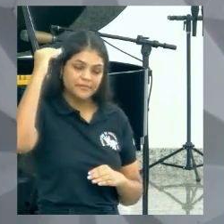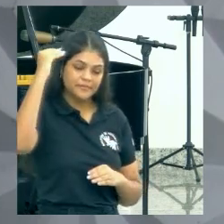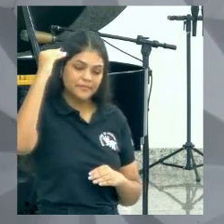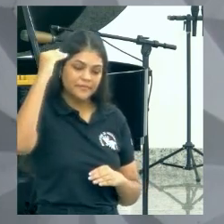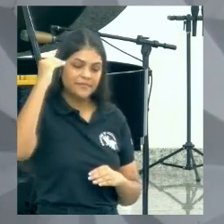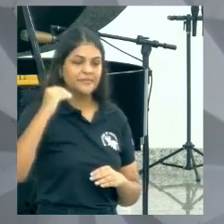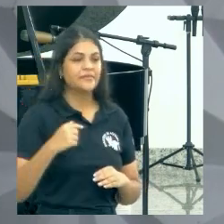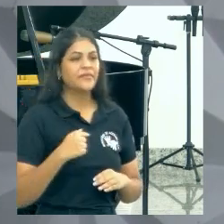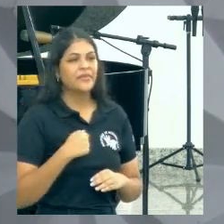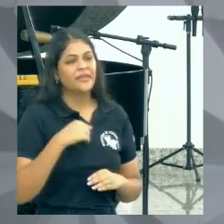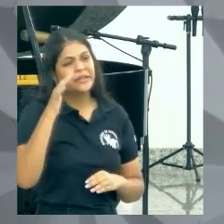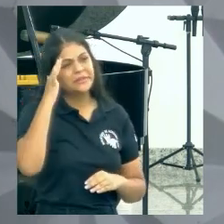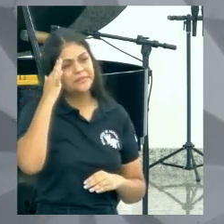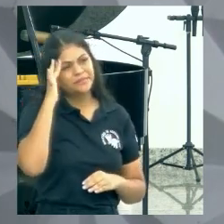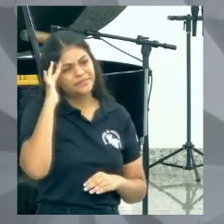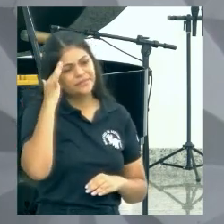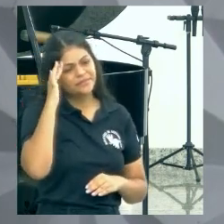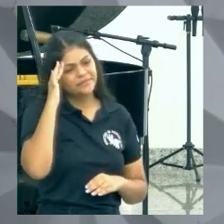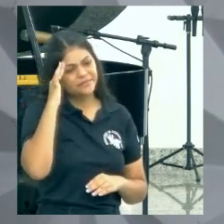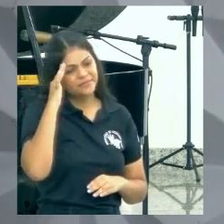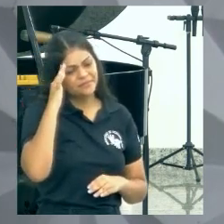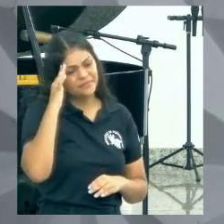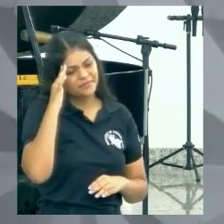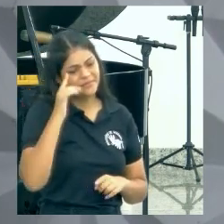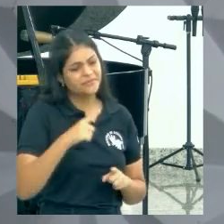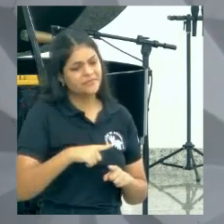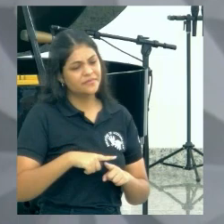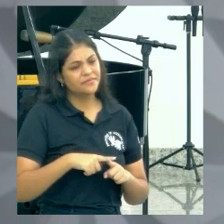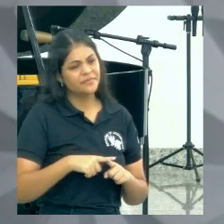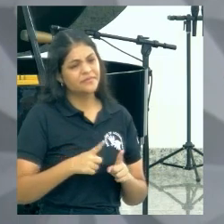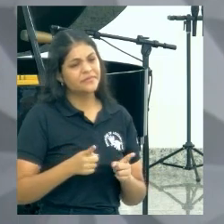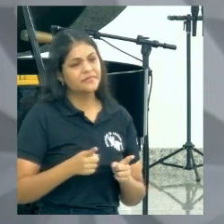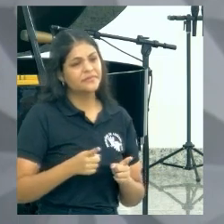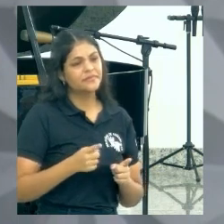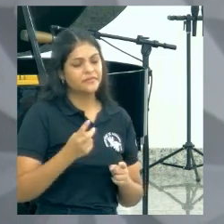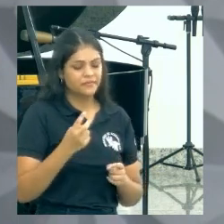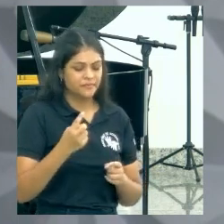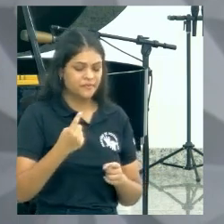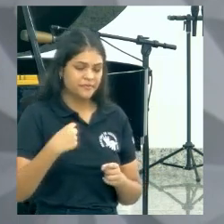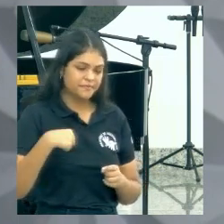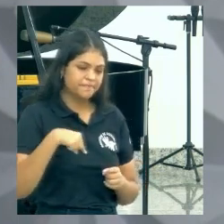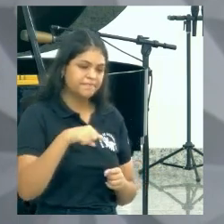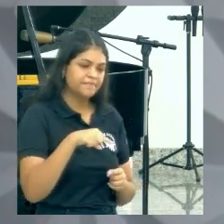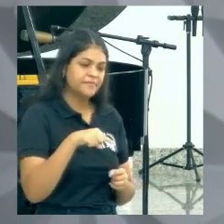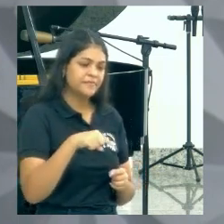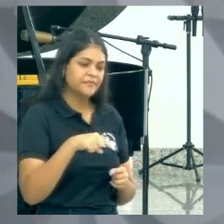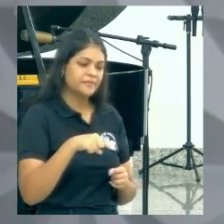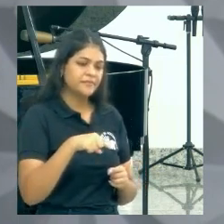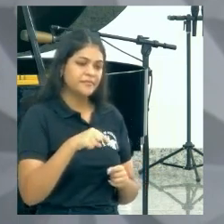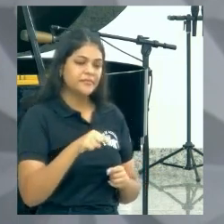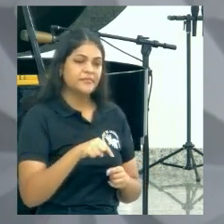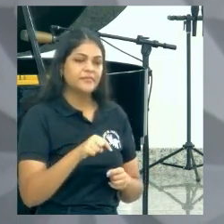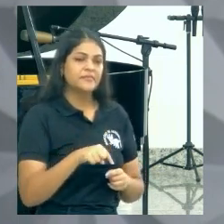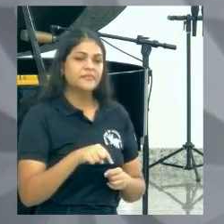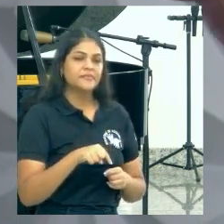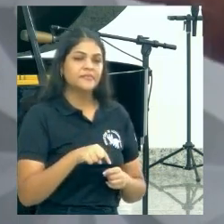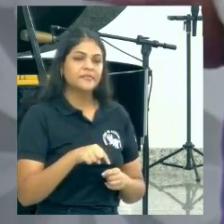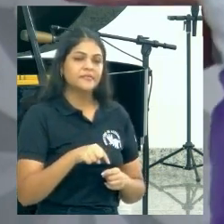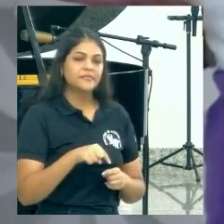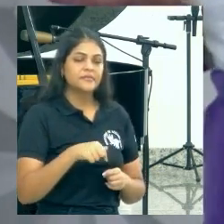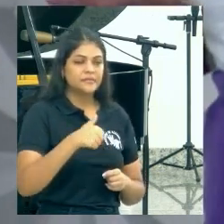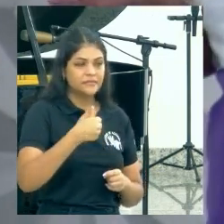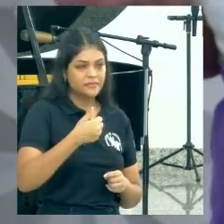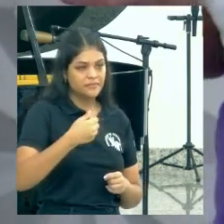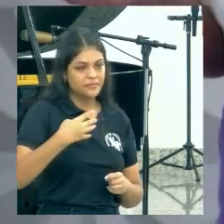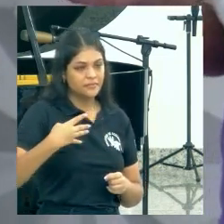E eu não entendi, eu disse: mas quando eu entrei aqui com ele, disseram: essa UTI é até 14